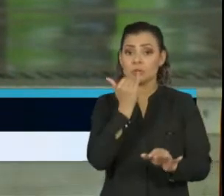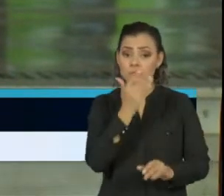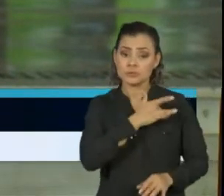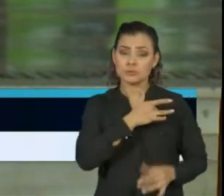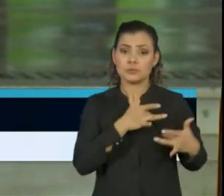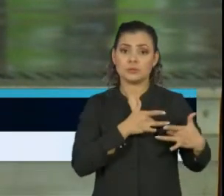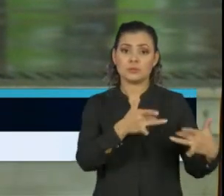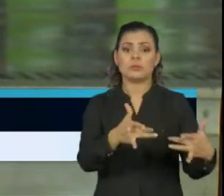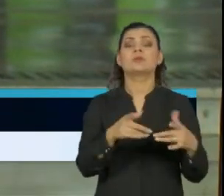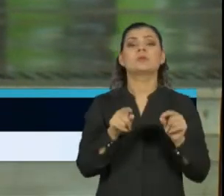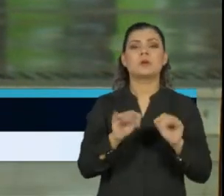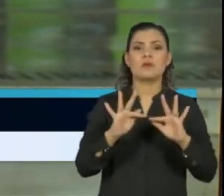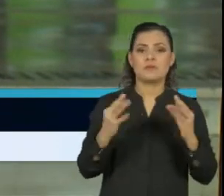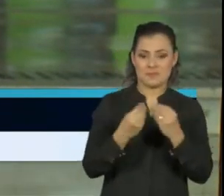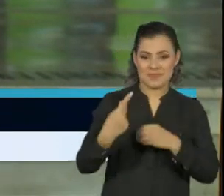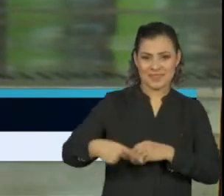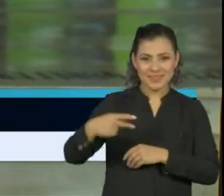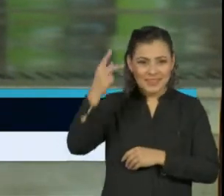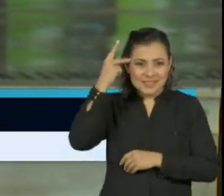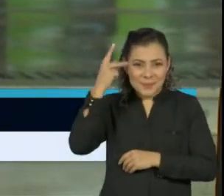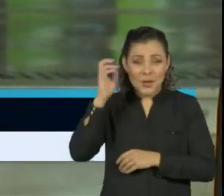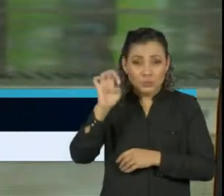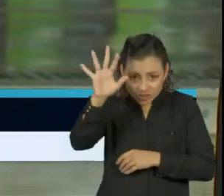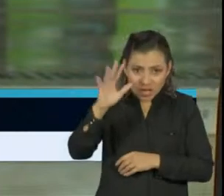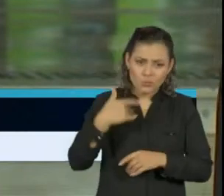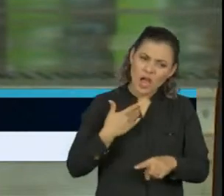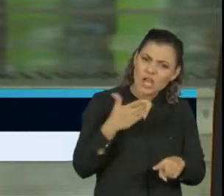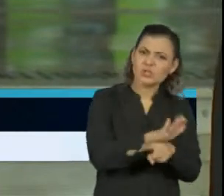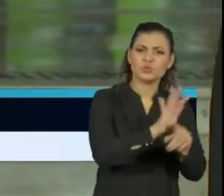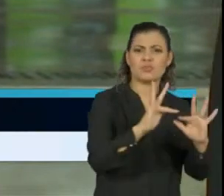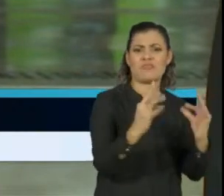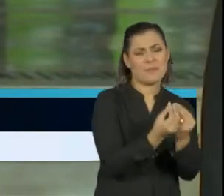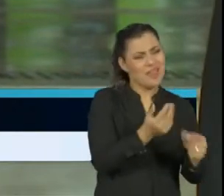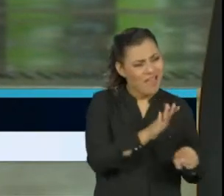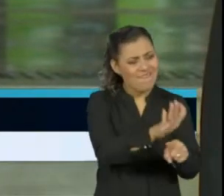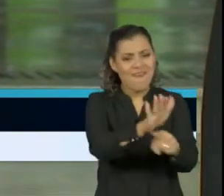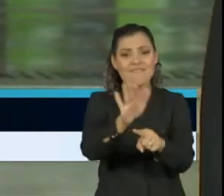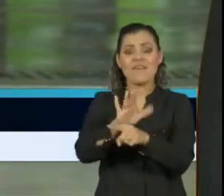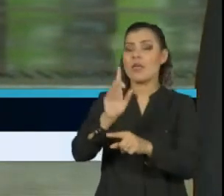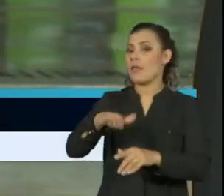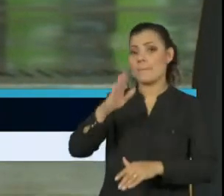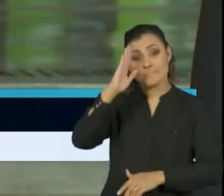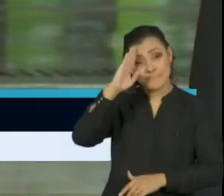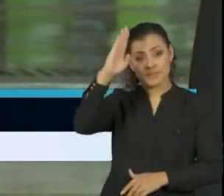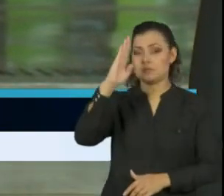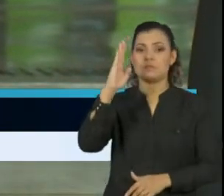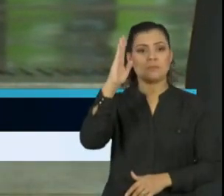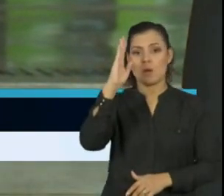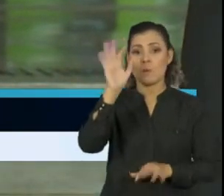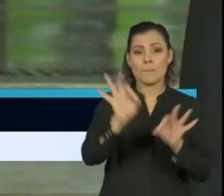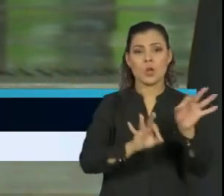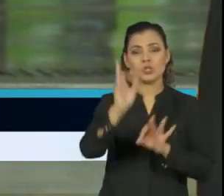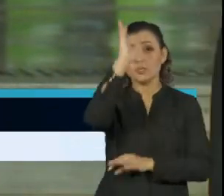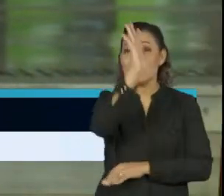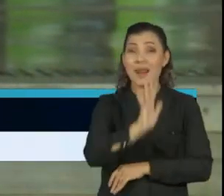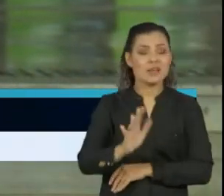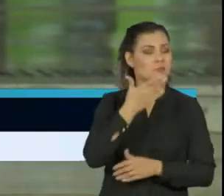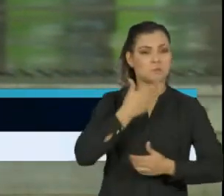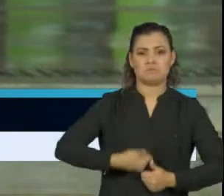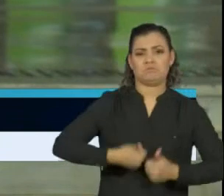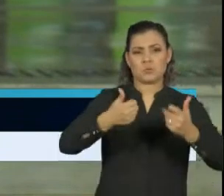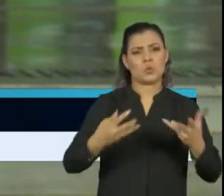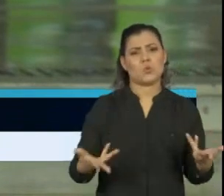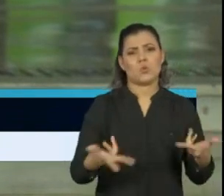da Família Paulista é o maior programa de segurança alimentar do país e